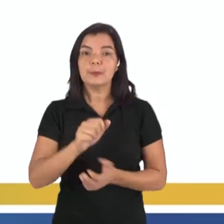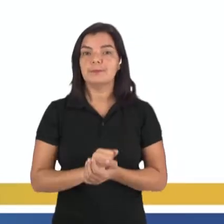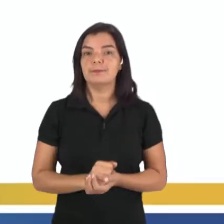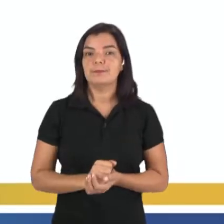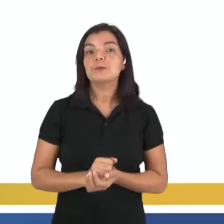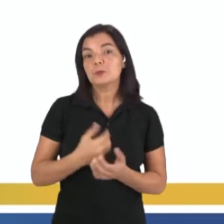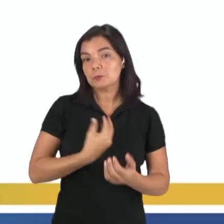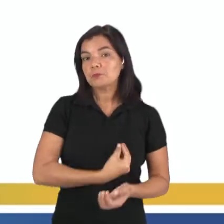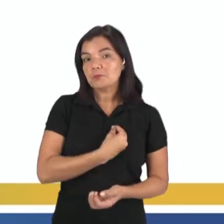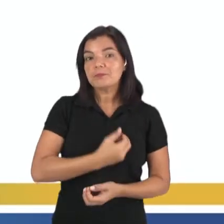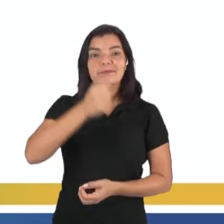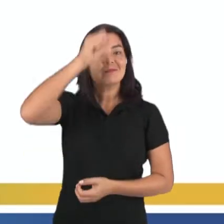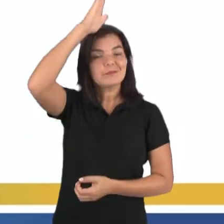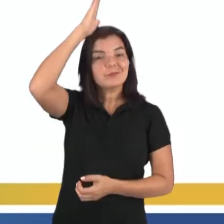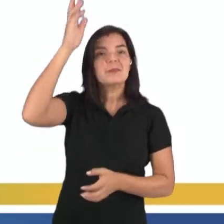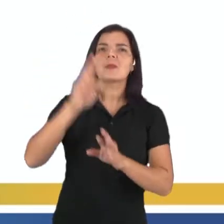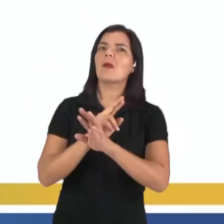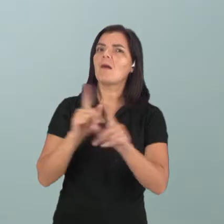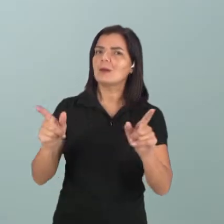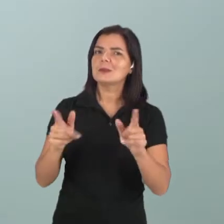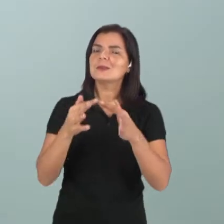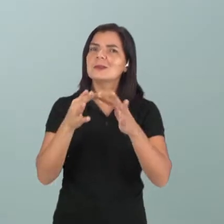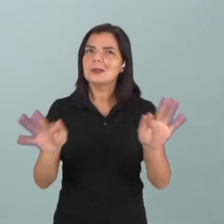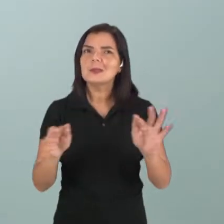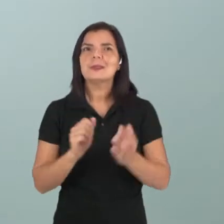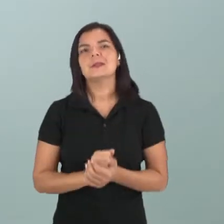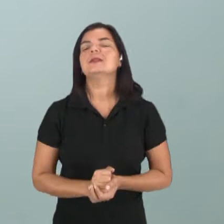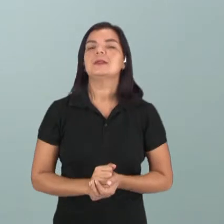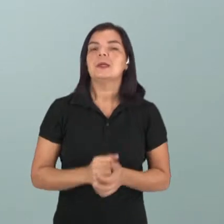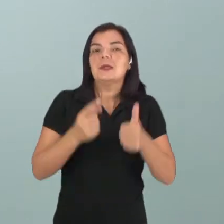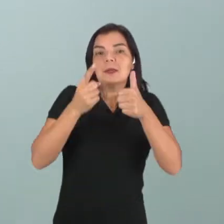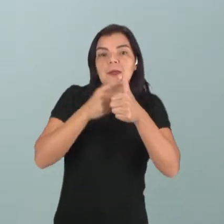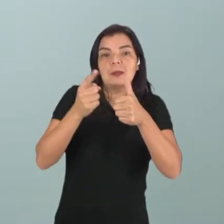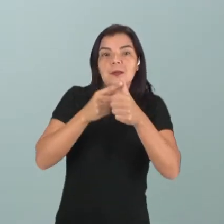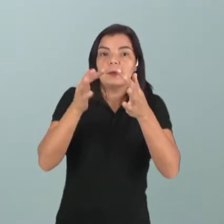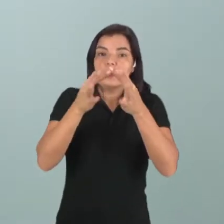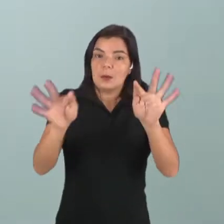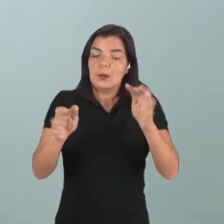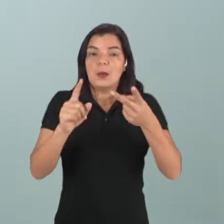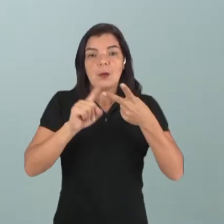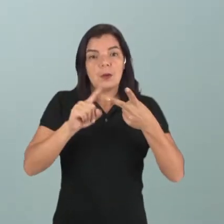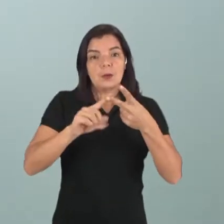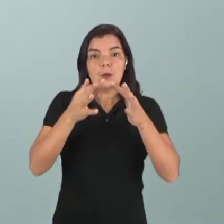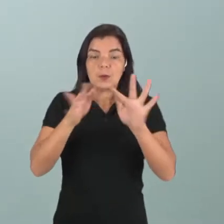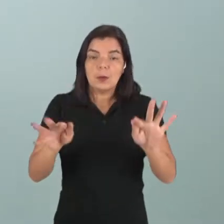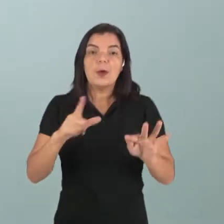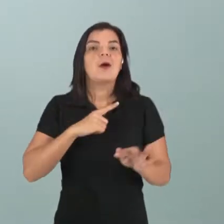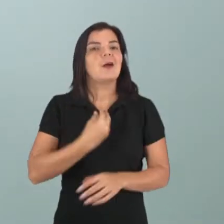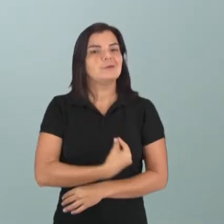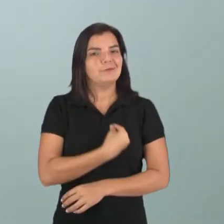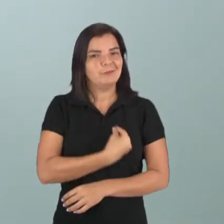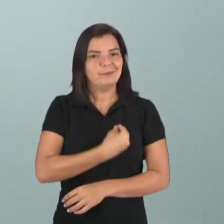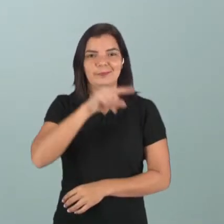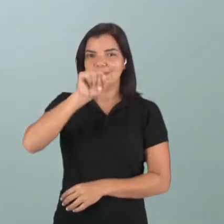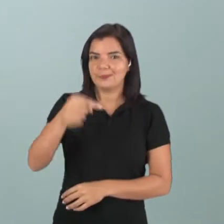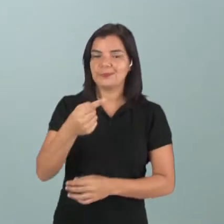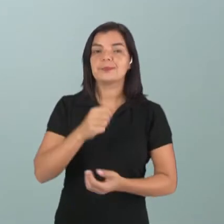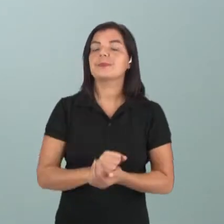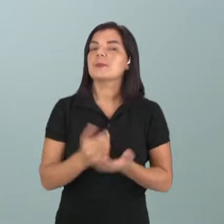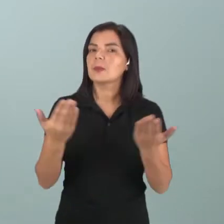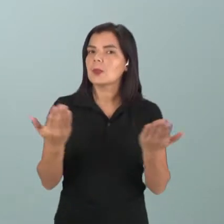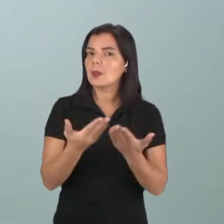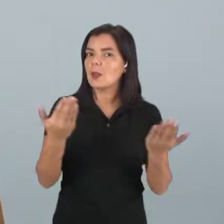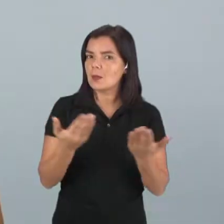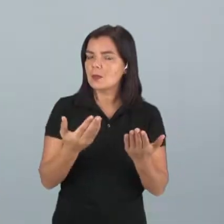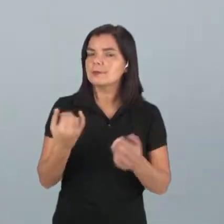Gente, assim, a diferença da frase, né? A diferença da primeira para a segunda é a existência da vírgula. Agora vem